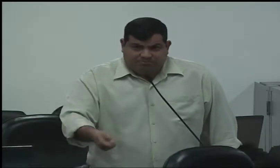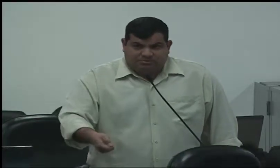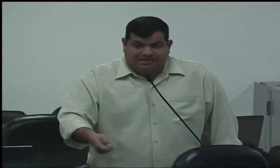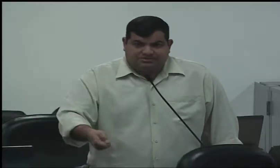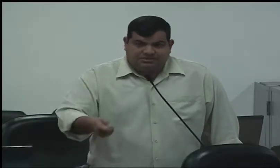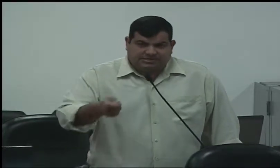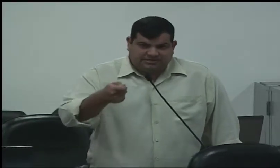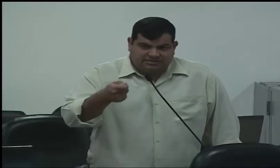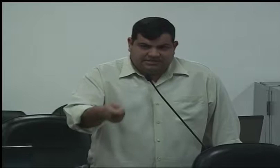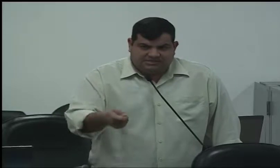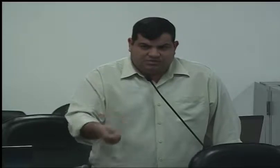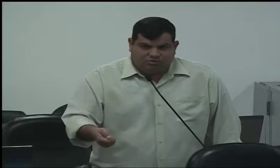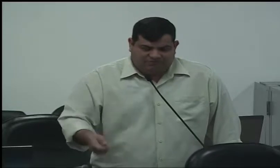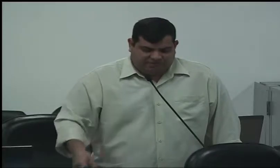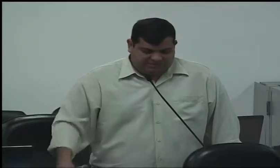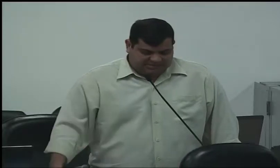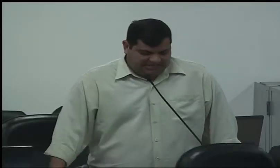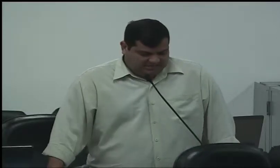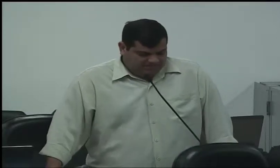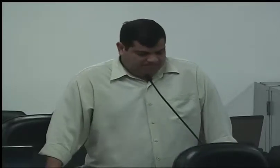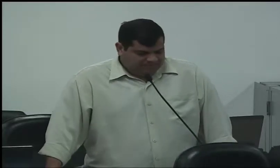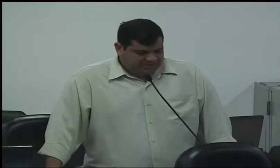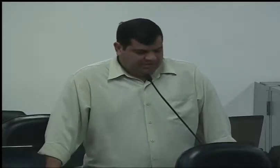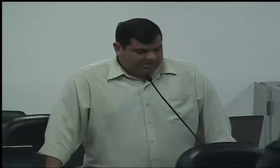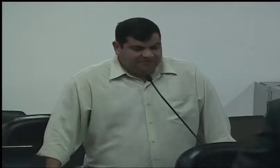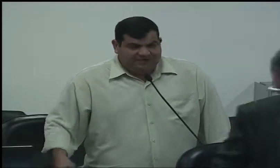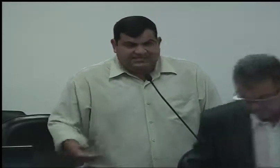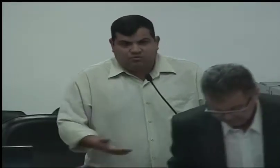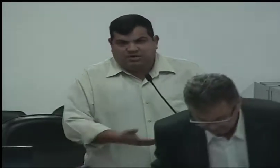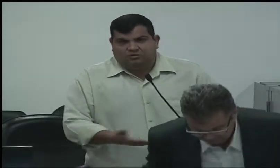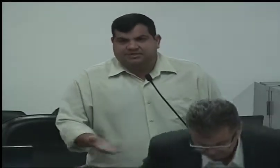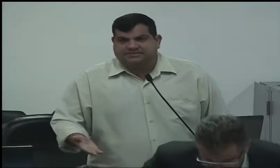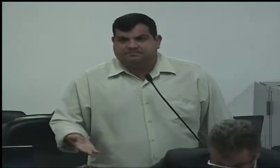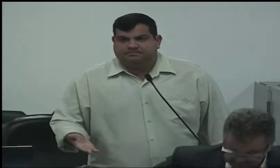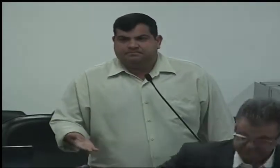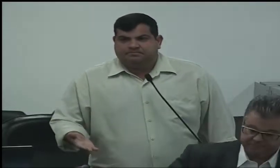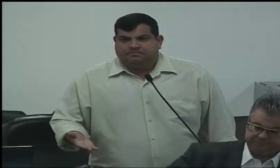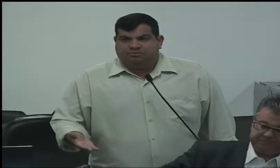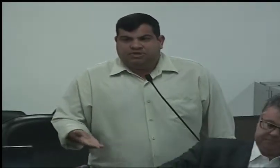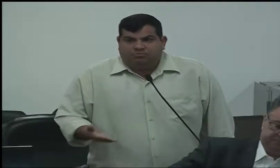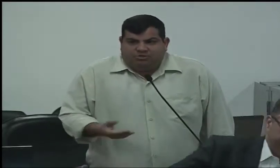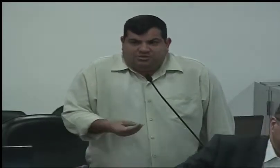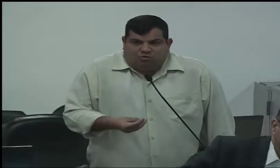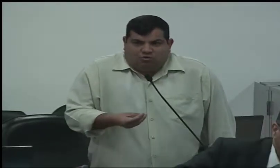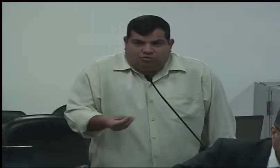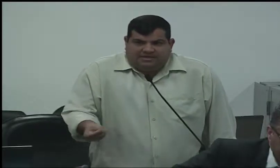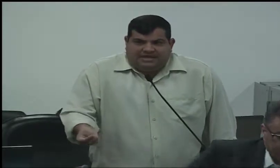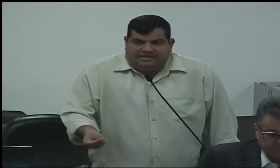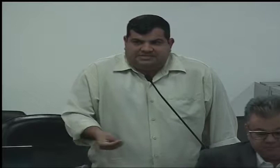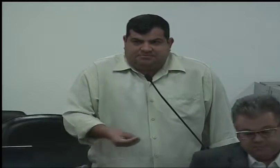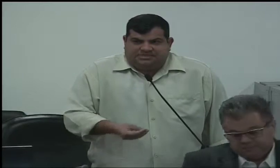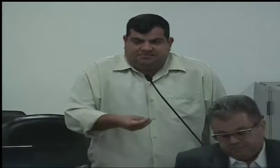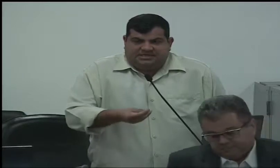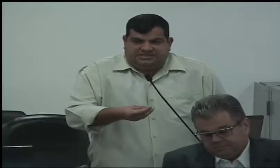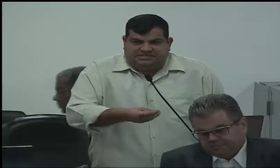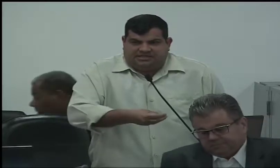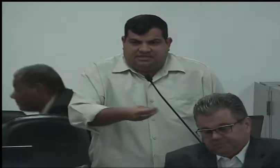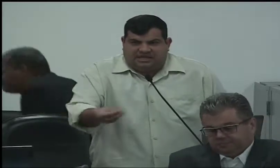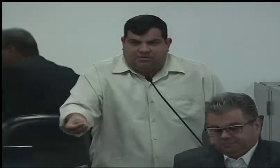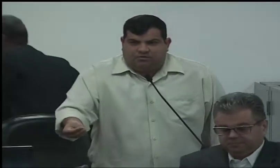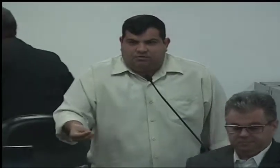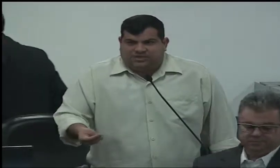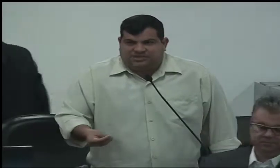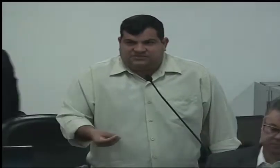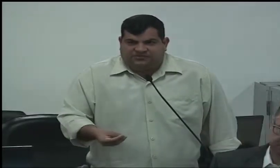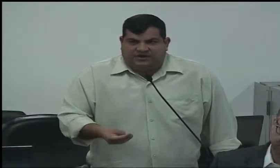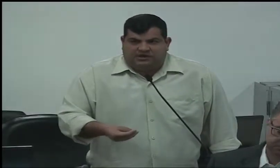dos deputados, a gente tem que estar em cima do governo do Estado para que faça alguma coisa. Porque não podemos concordar e simplesmente